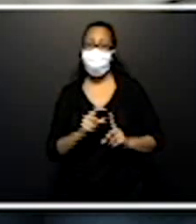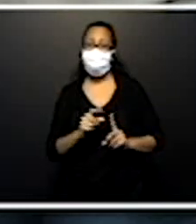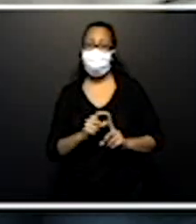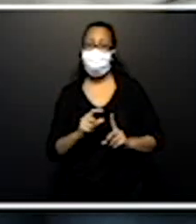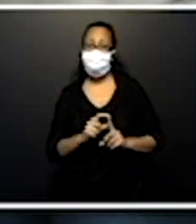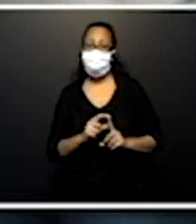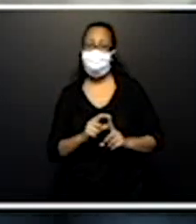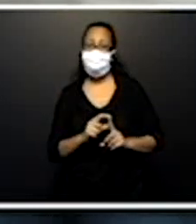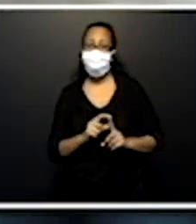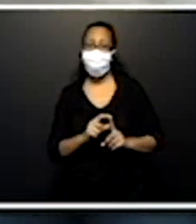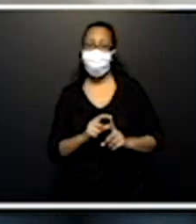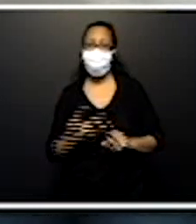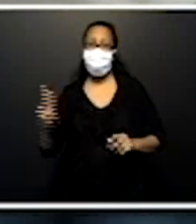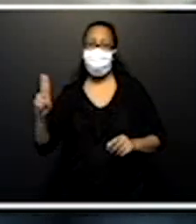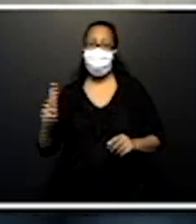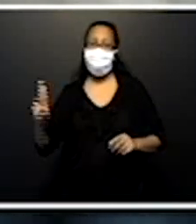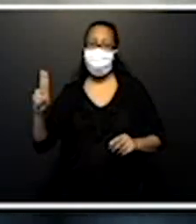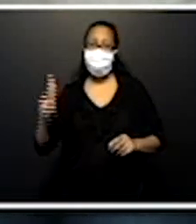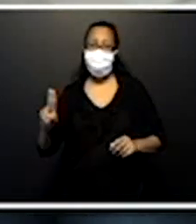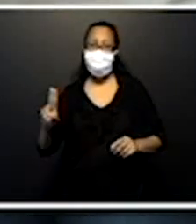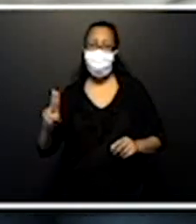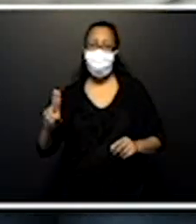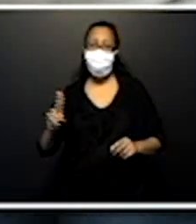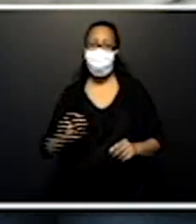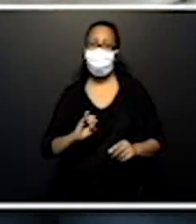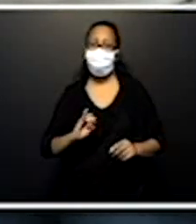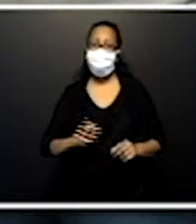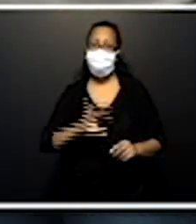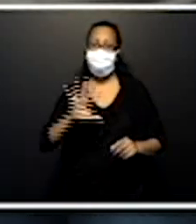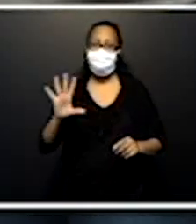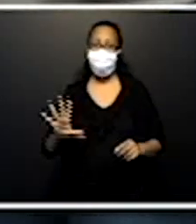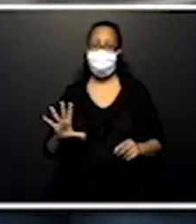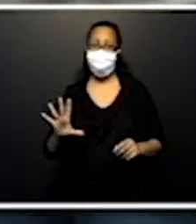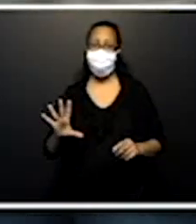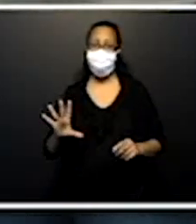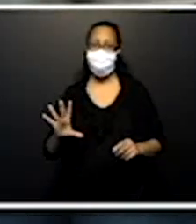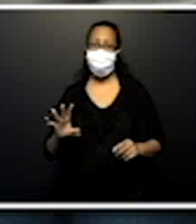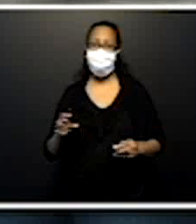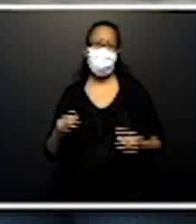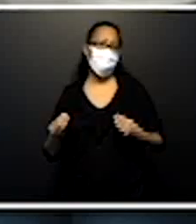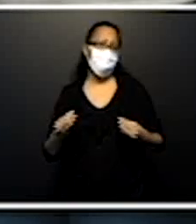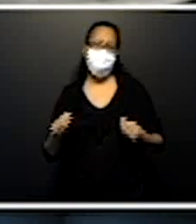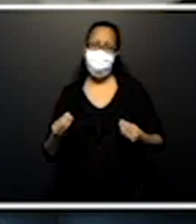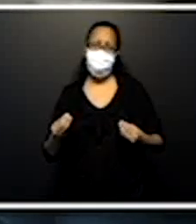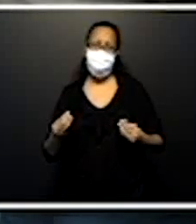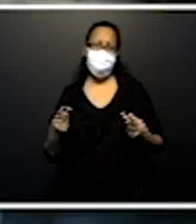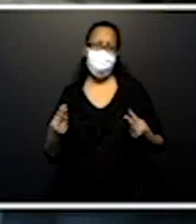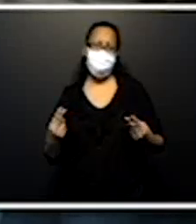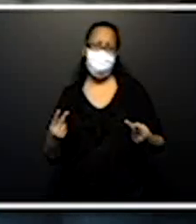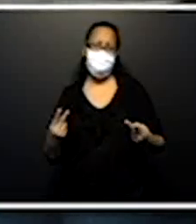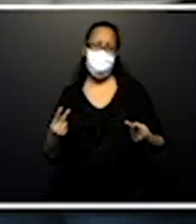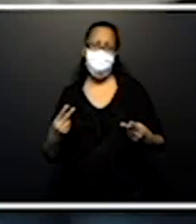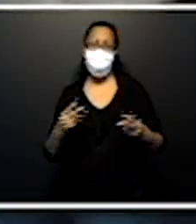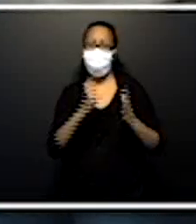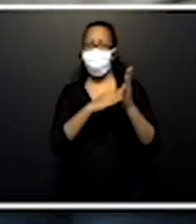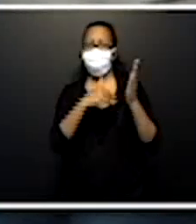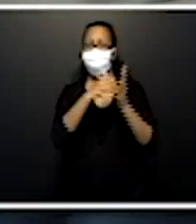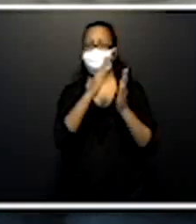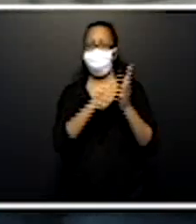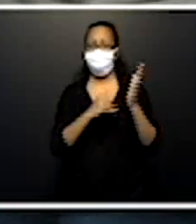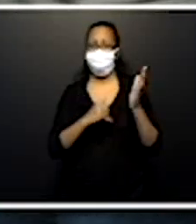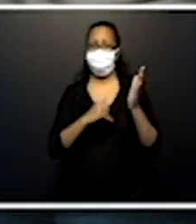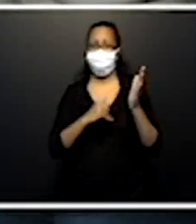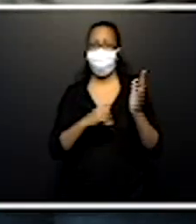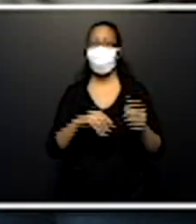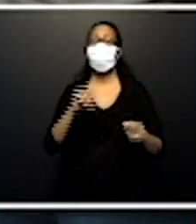remetem a imagens, por isso que nós falamos que é uma espécie de pintura, só que com palavras. Então eu faço